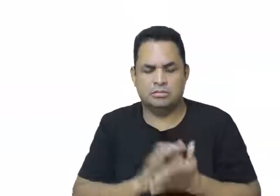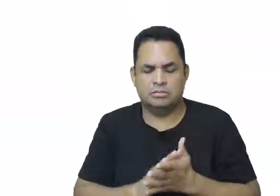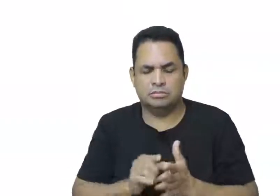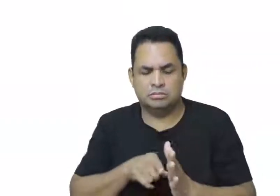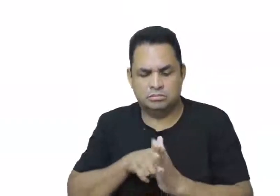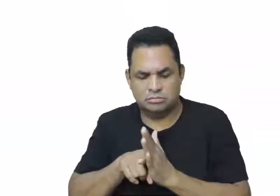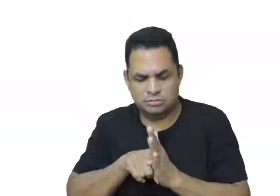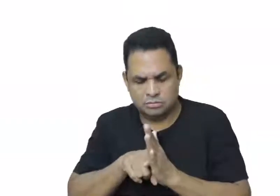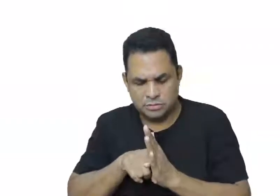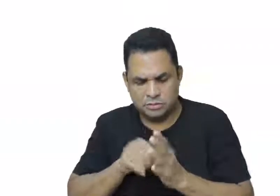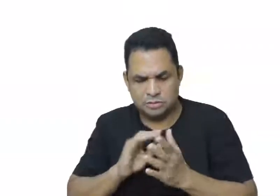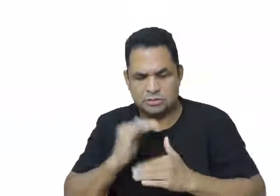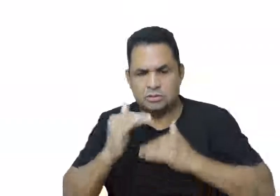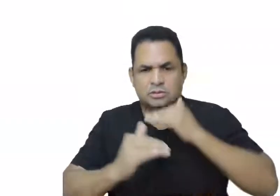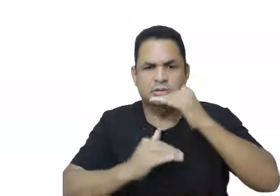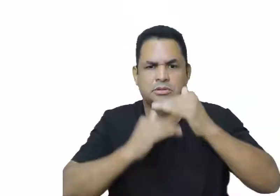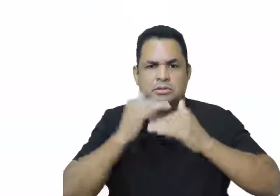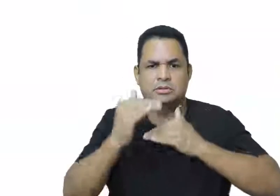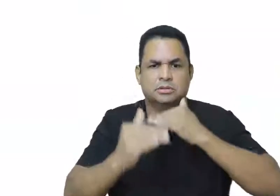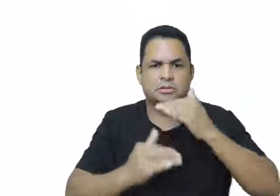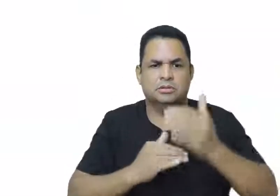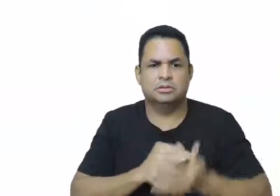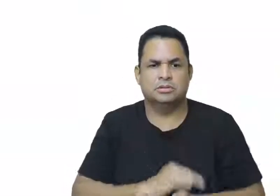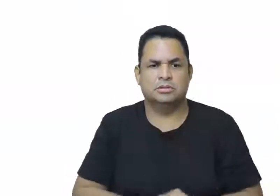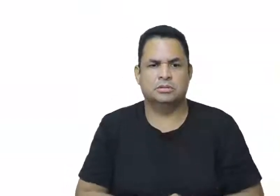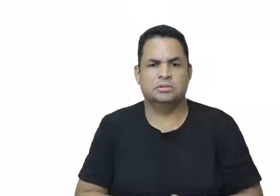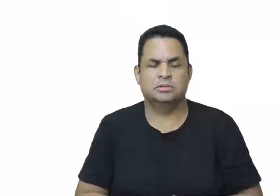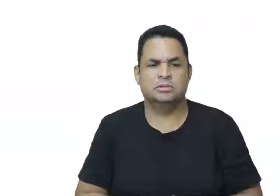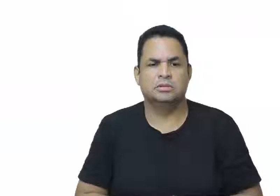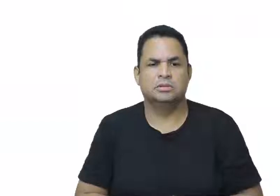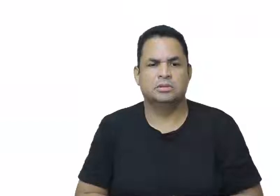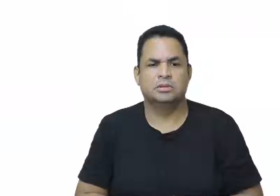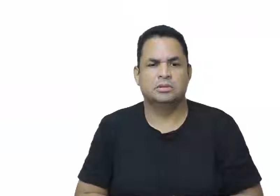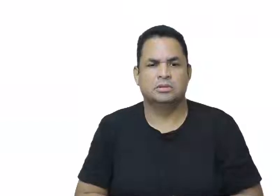pesquisa e desenvolvimento. Esse PID é pesquisa e desenvolvimento.